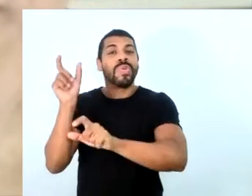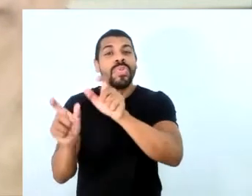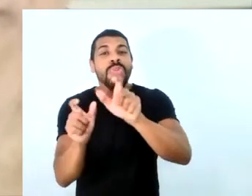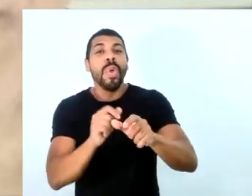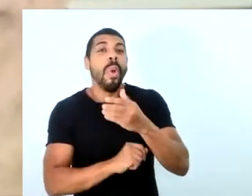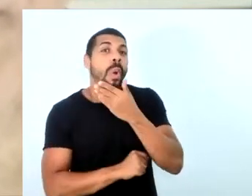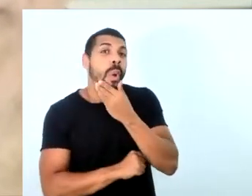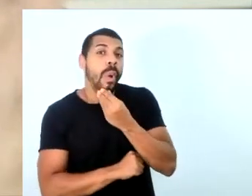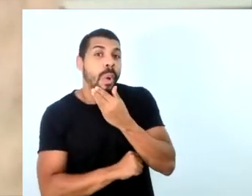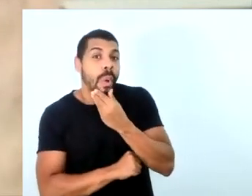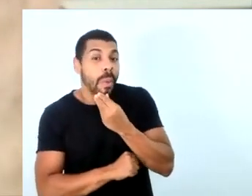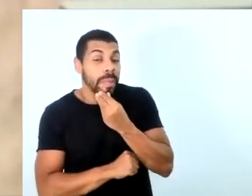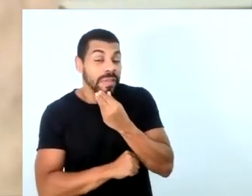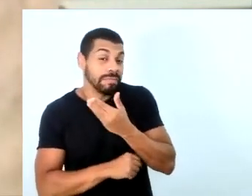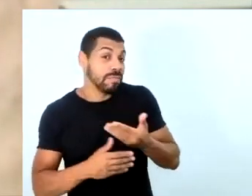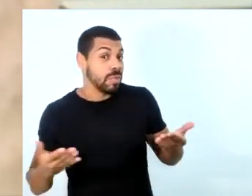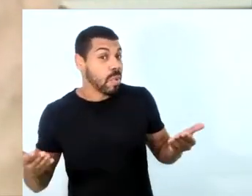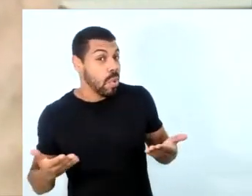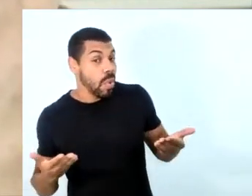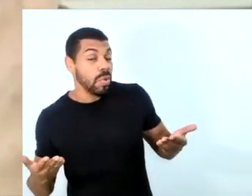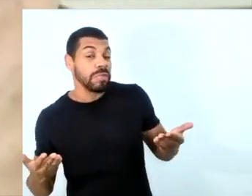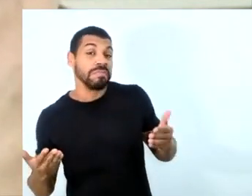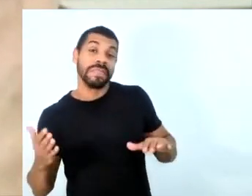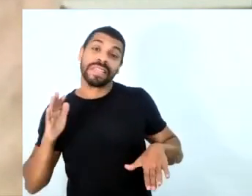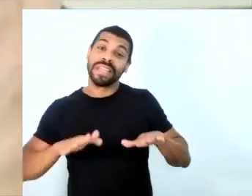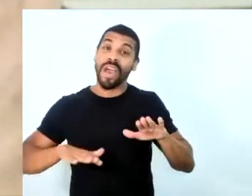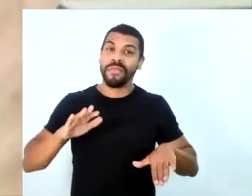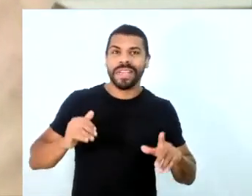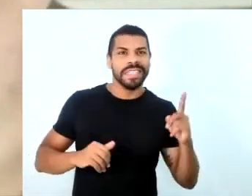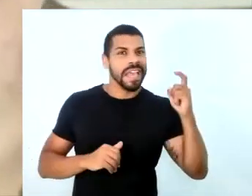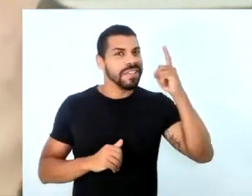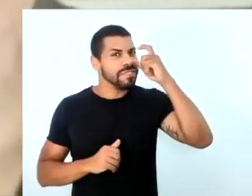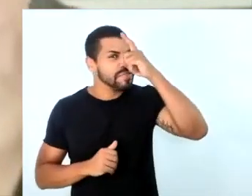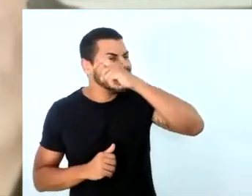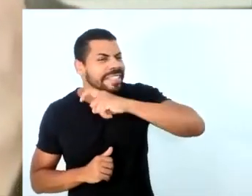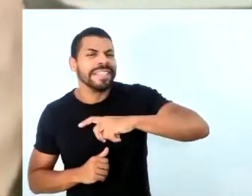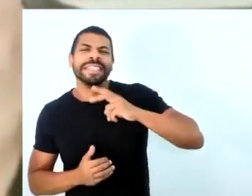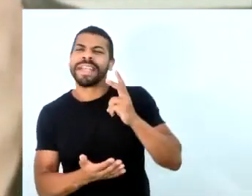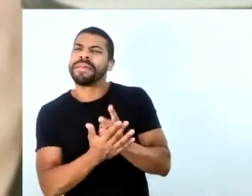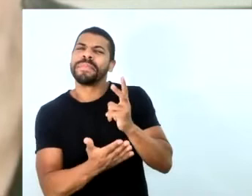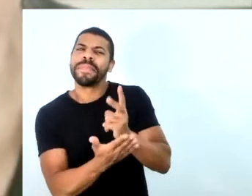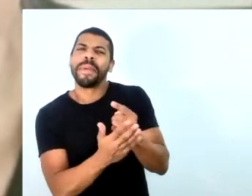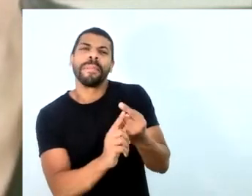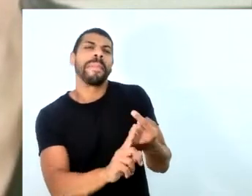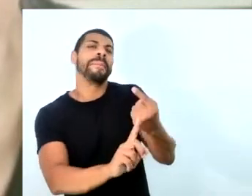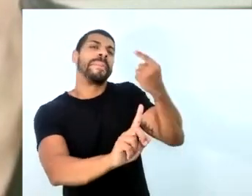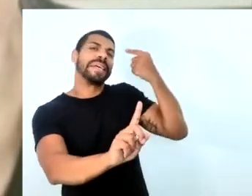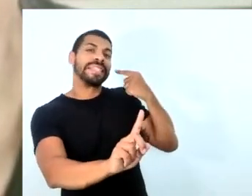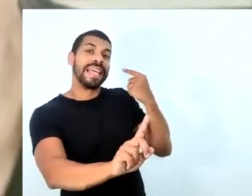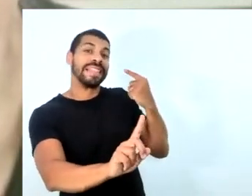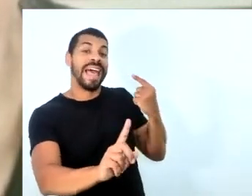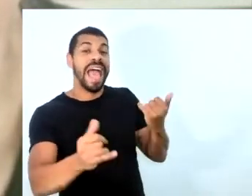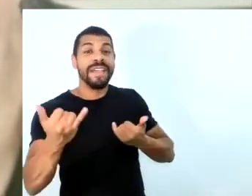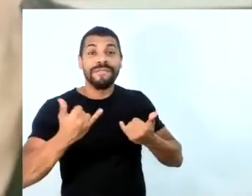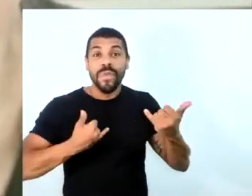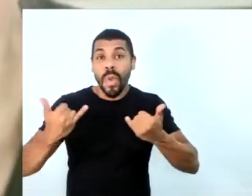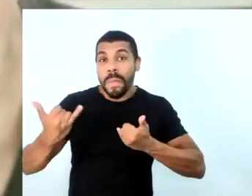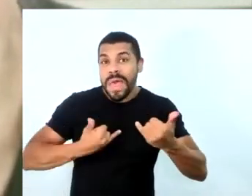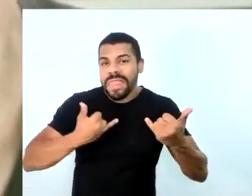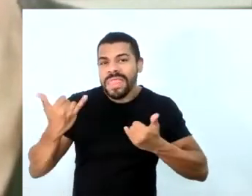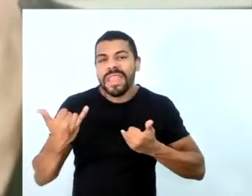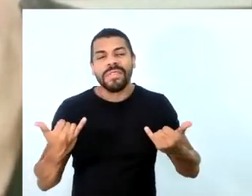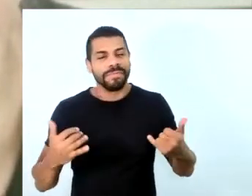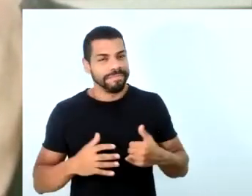montadores masculinos. Eu acho que talvez o que é para nós difícil, que para mim sempre foi difícil, foi acesso a essa informação, acesso a esse